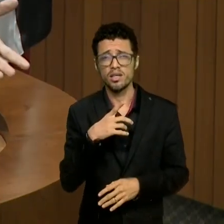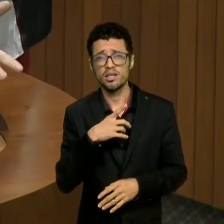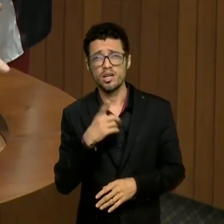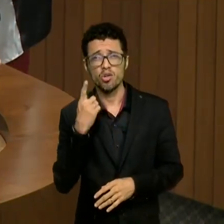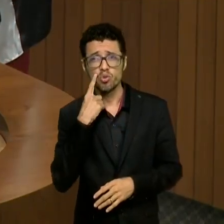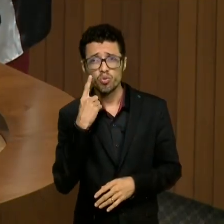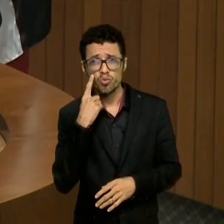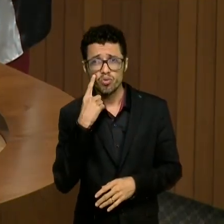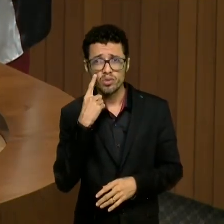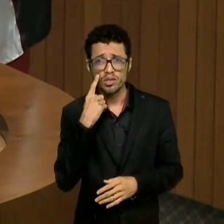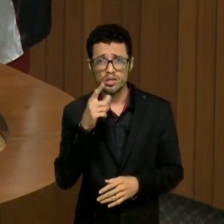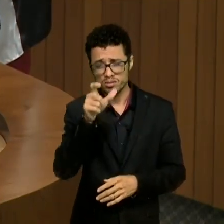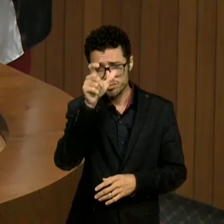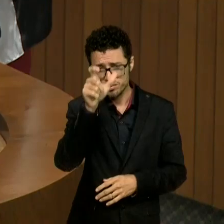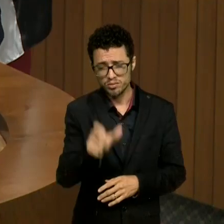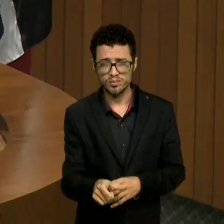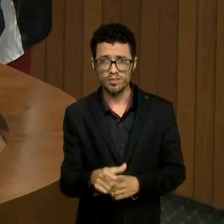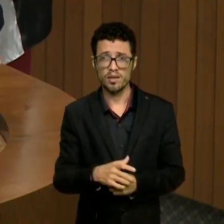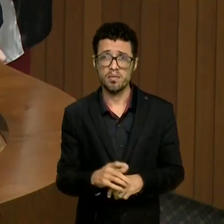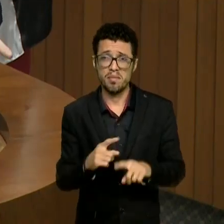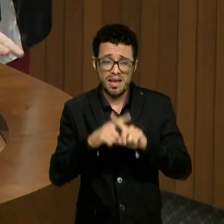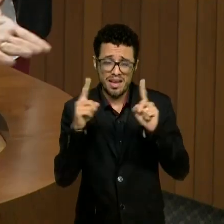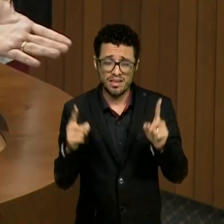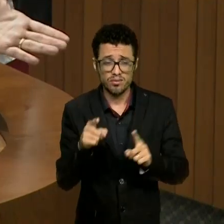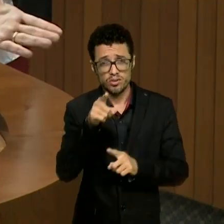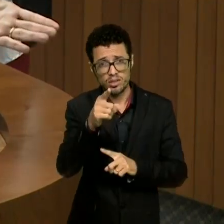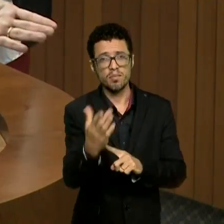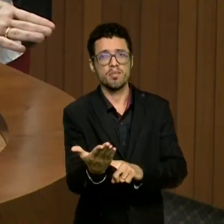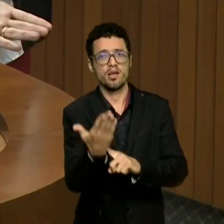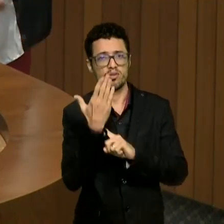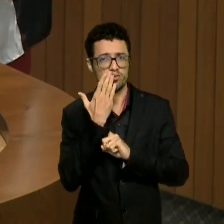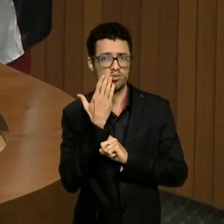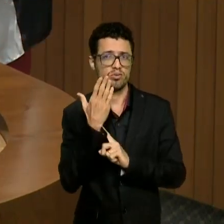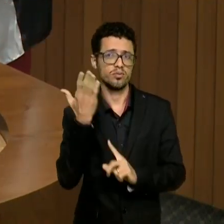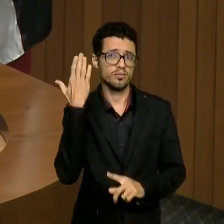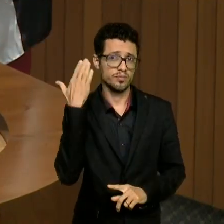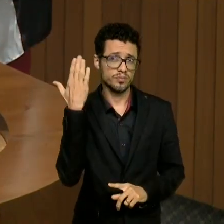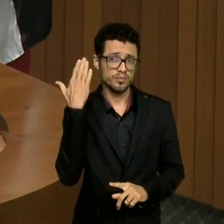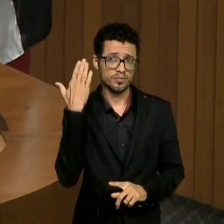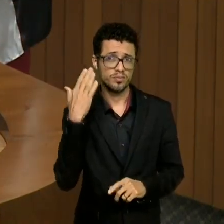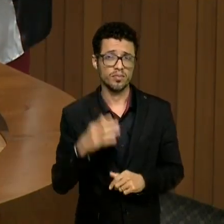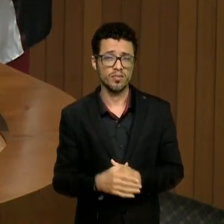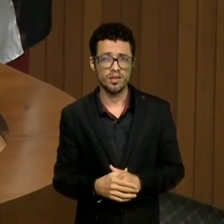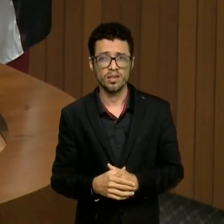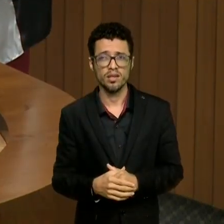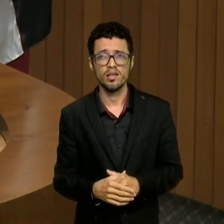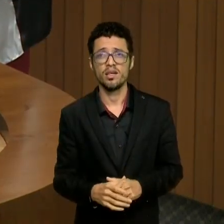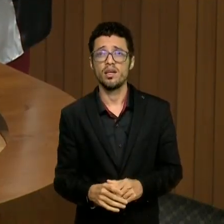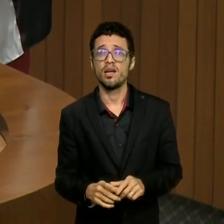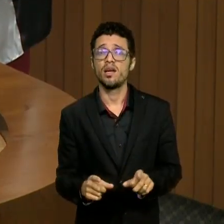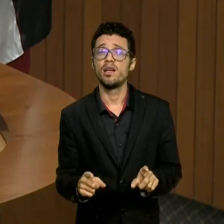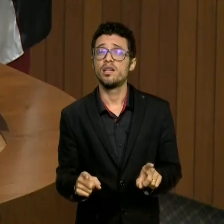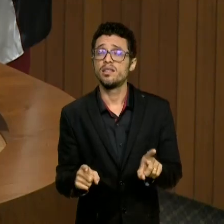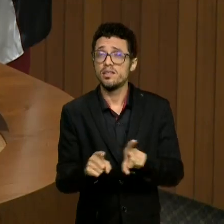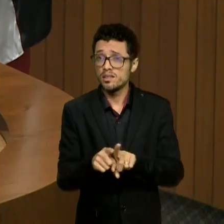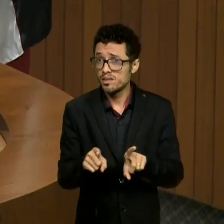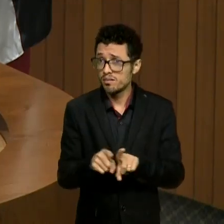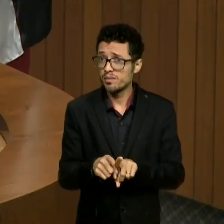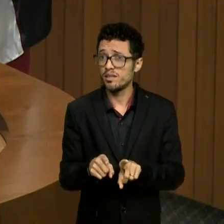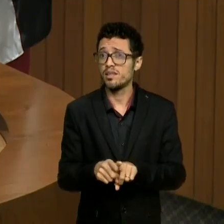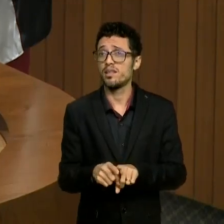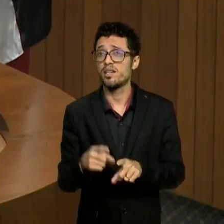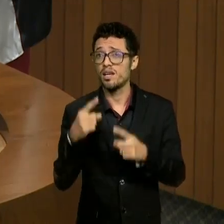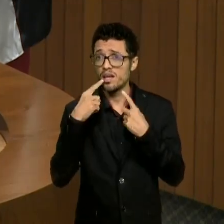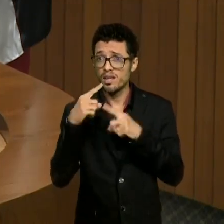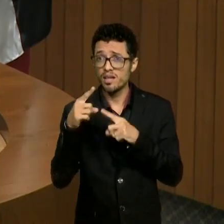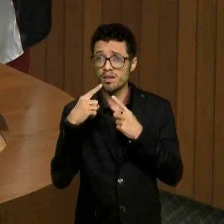aqui falando a verdade. Vossa Excelência me ajudou naquele período. Inclusive disse para o governo, reclamando,